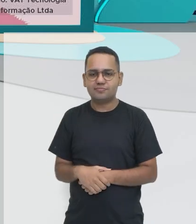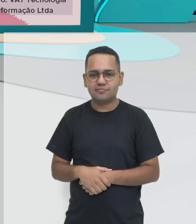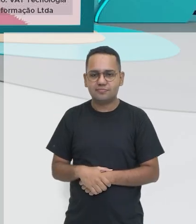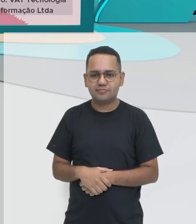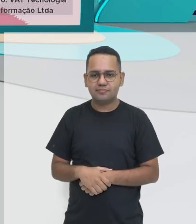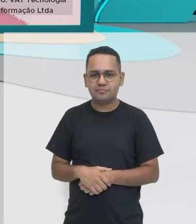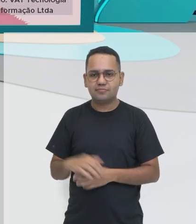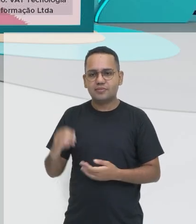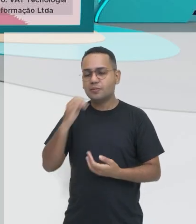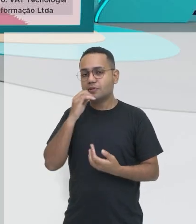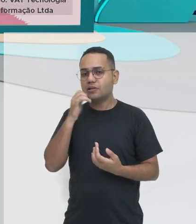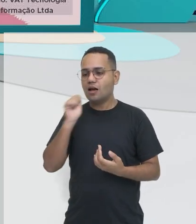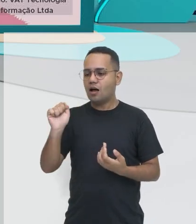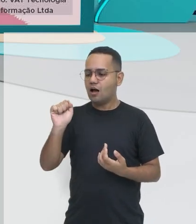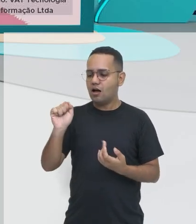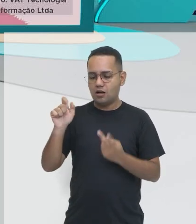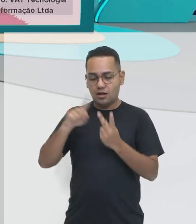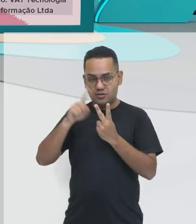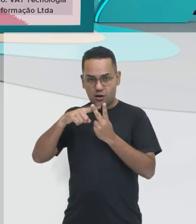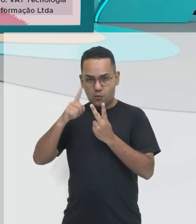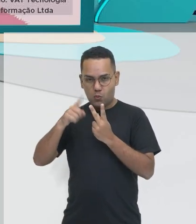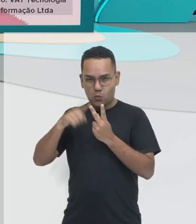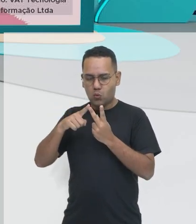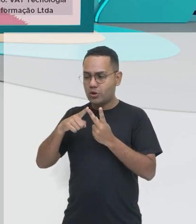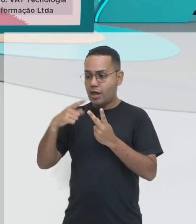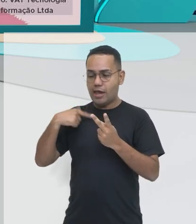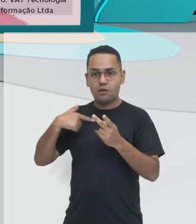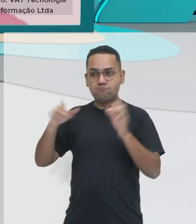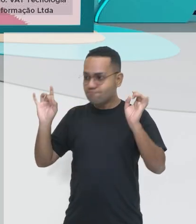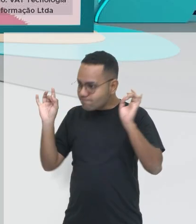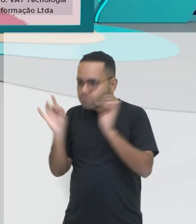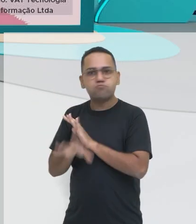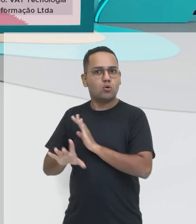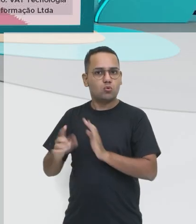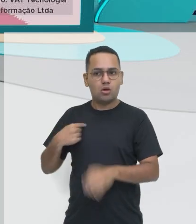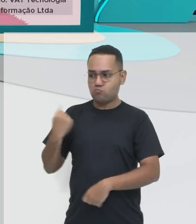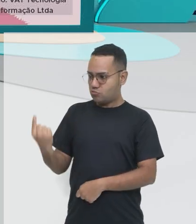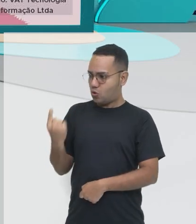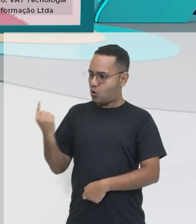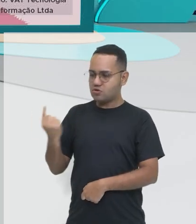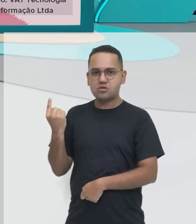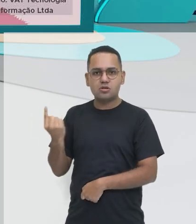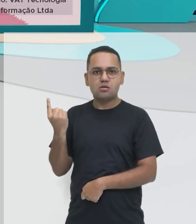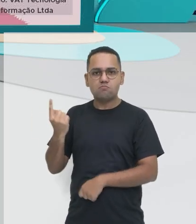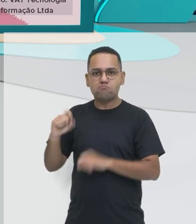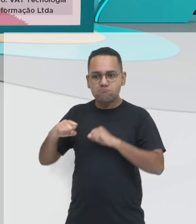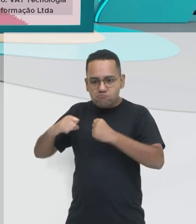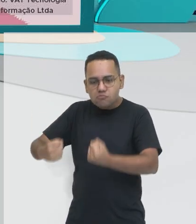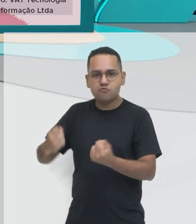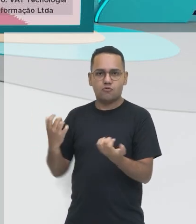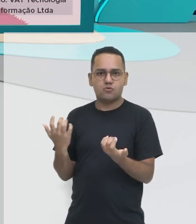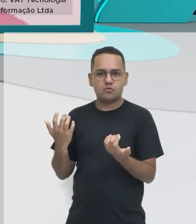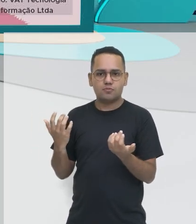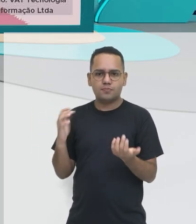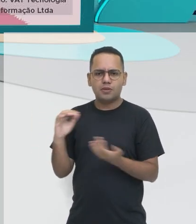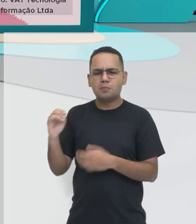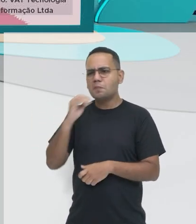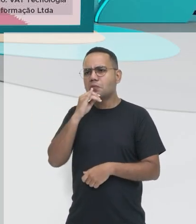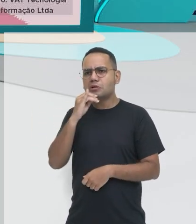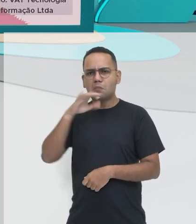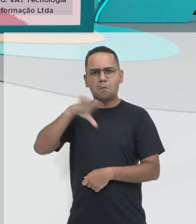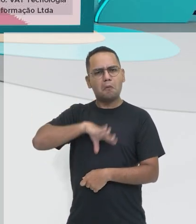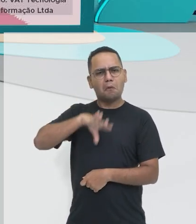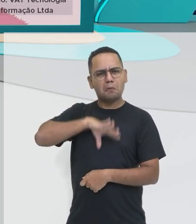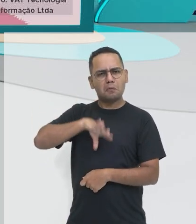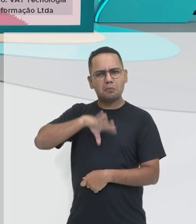by myself quer dizer completamente sozinho. Ele vai reforçar essa ideia do sozinho, tá? Na língua portuguesa, eu não preciso necessariamente